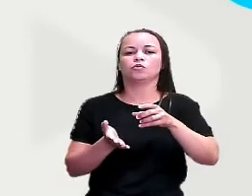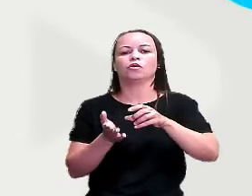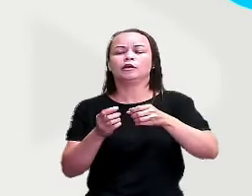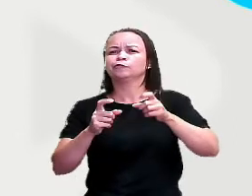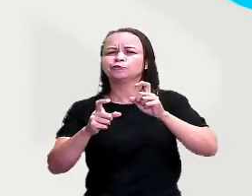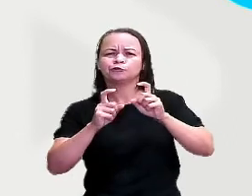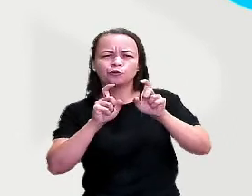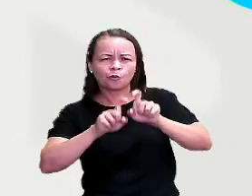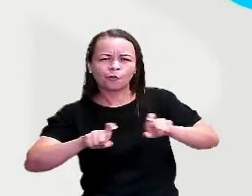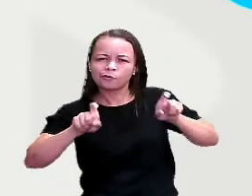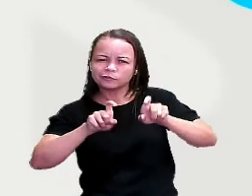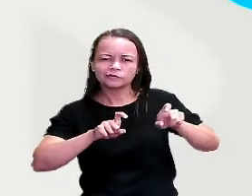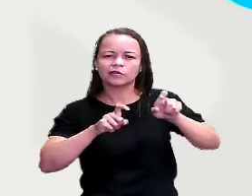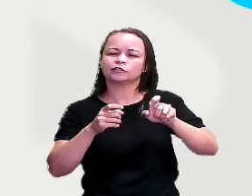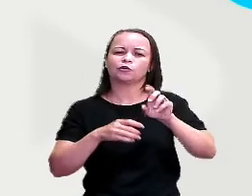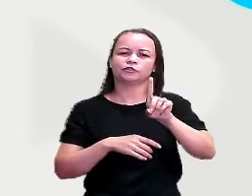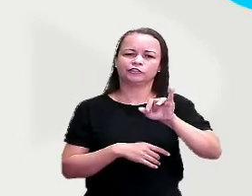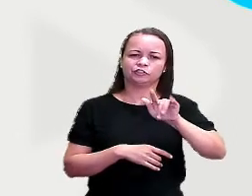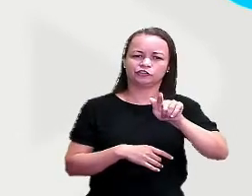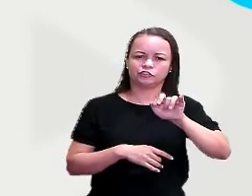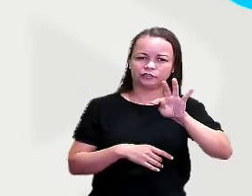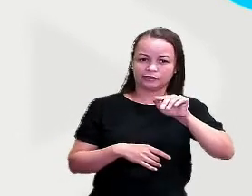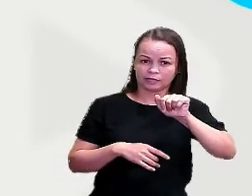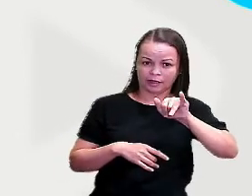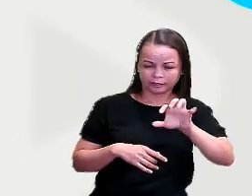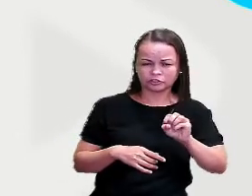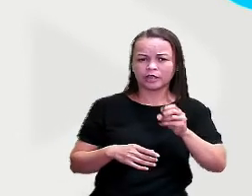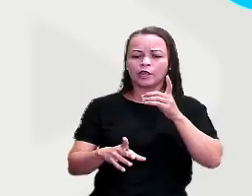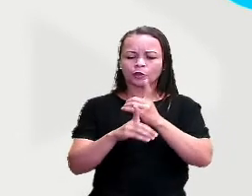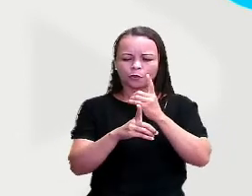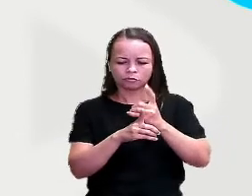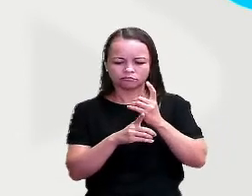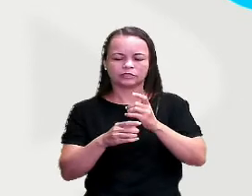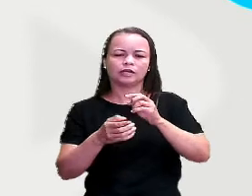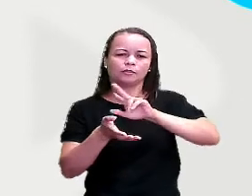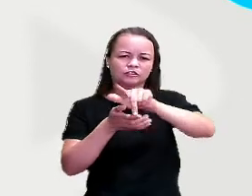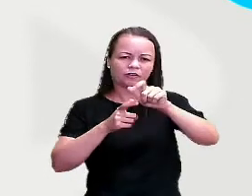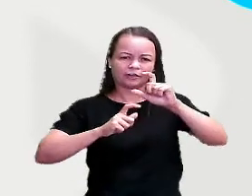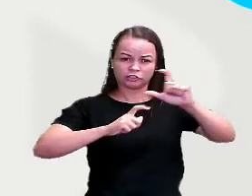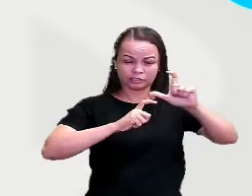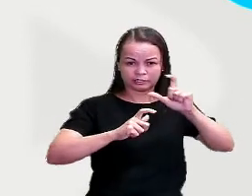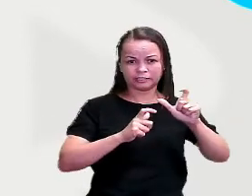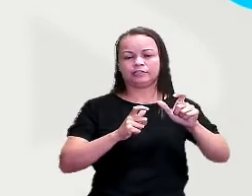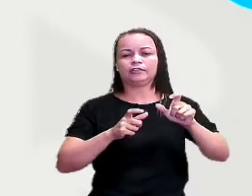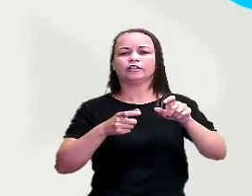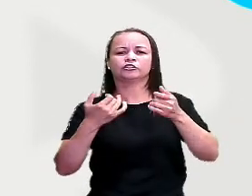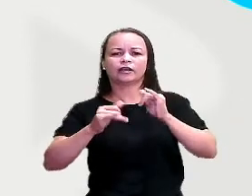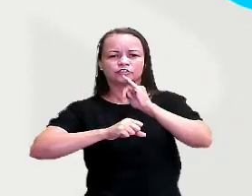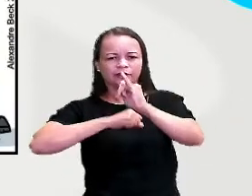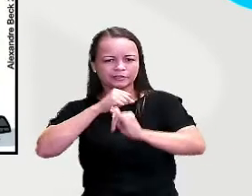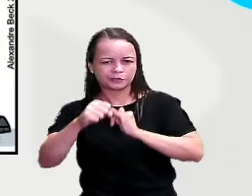em revistas, blogs e também nas redes sociais, tá?